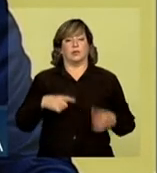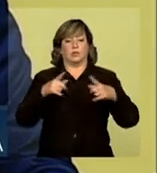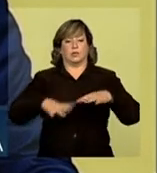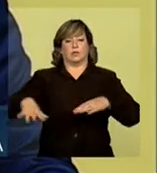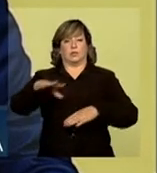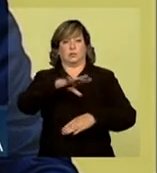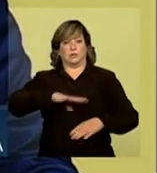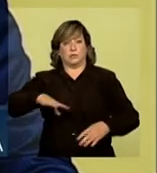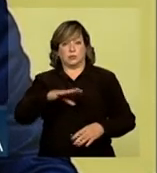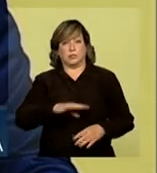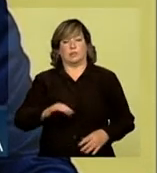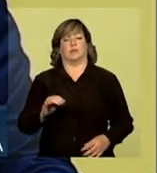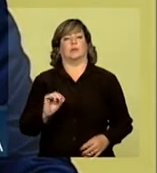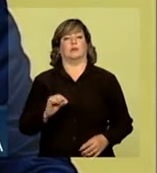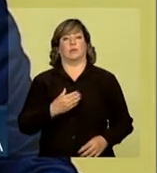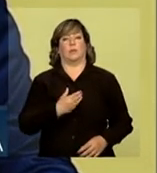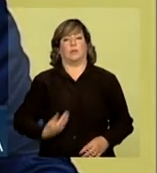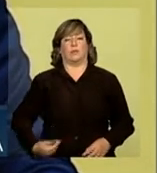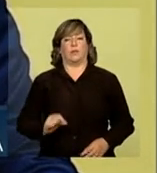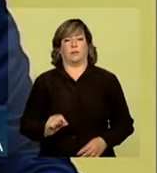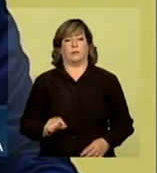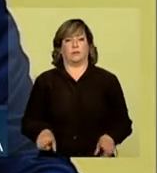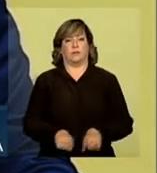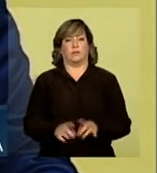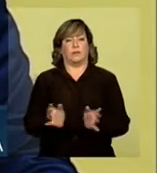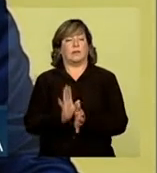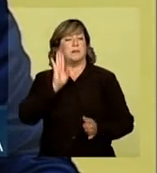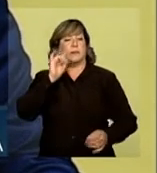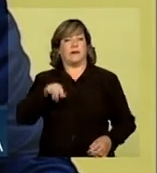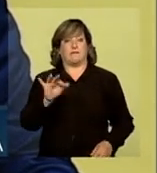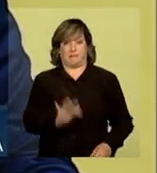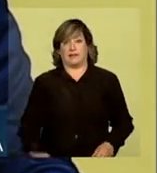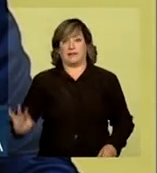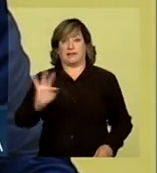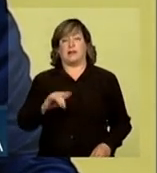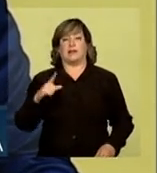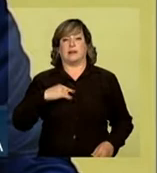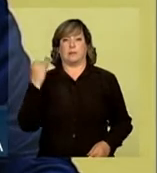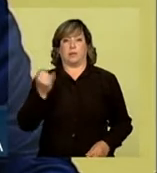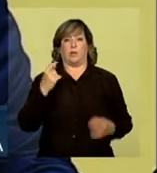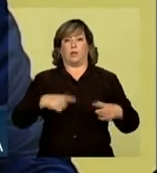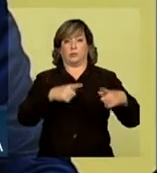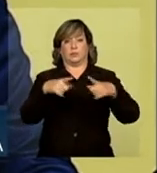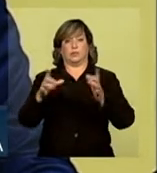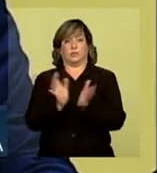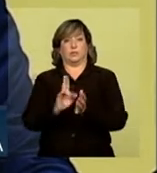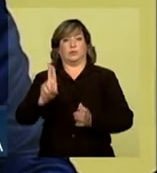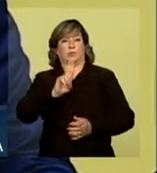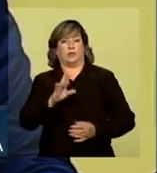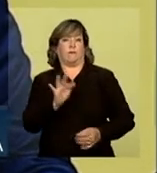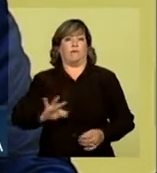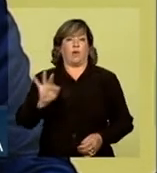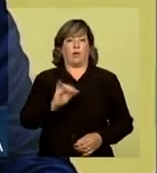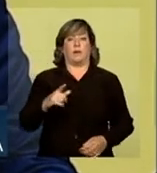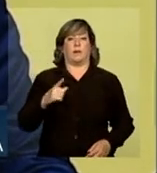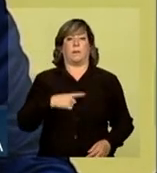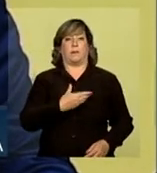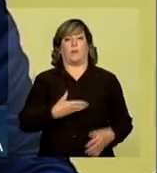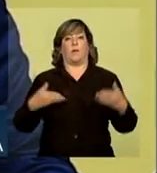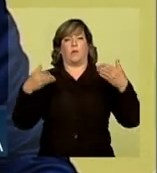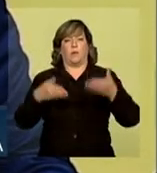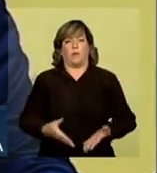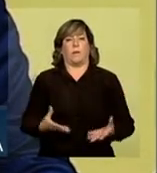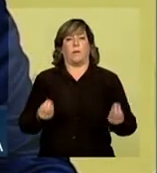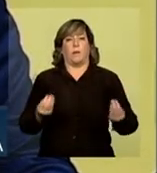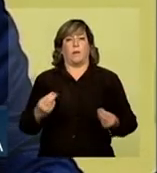públicas pessoalmente as federais têm algumas importantes instituições estaduais públicas e uma forte presença